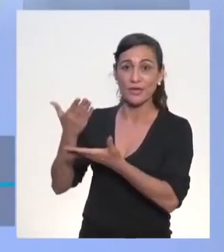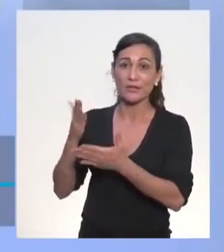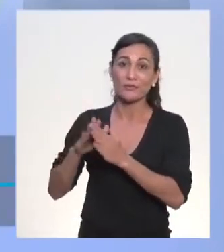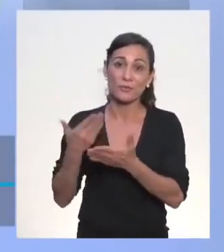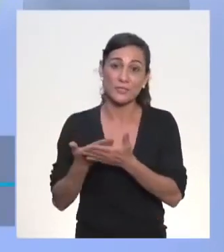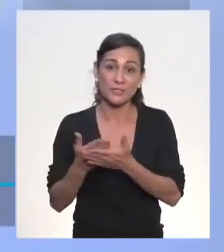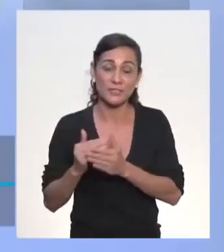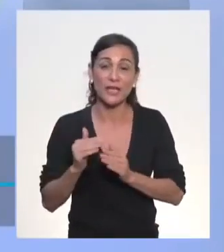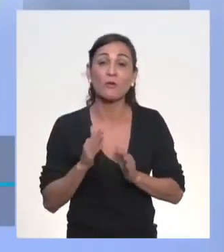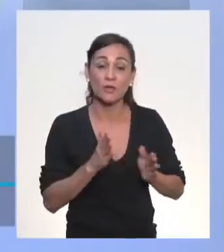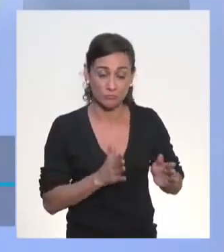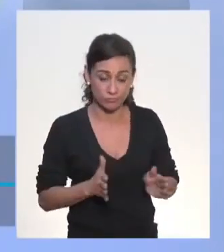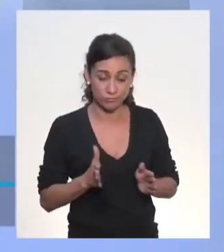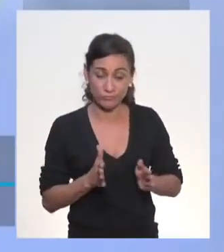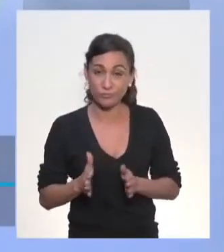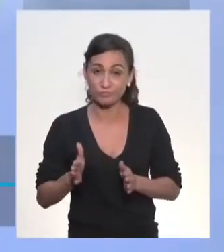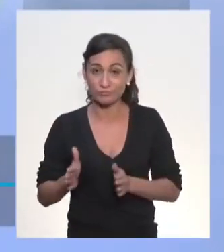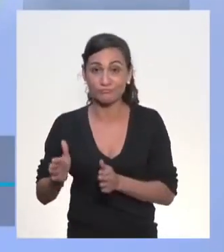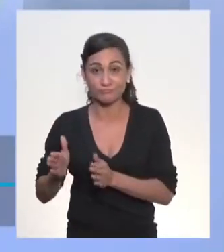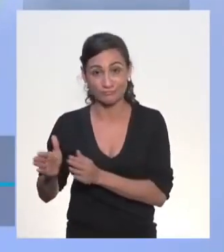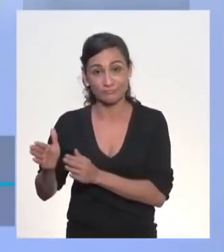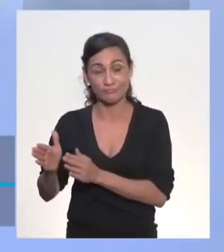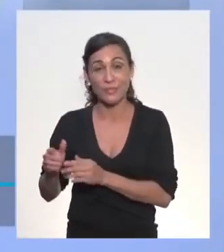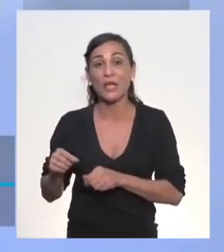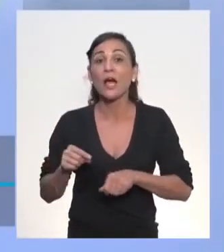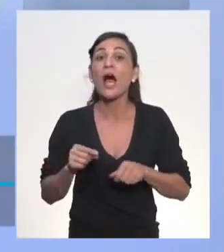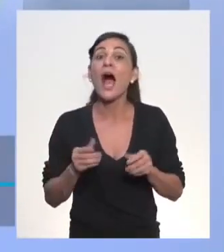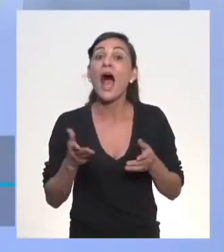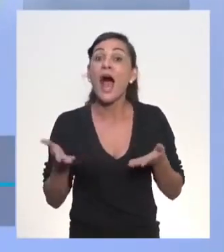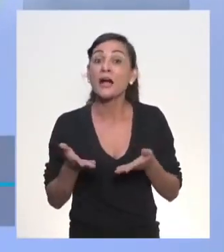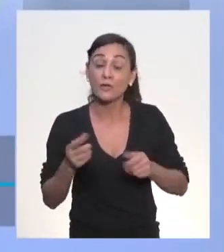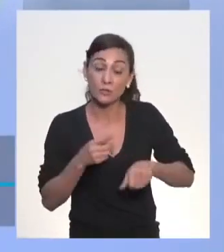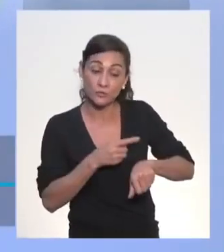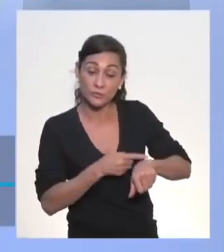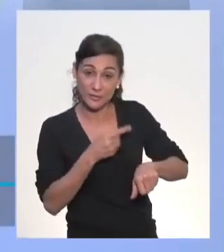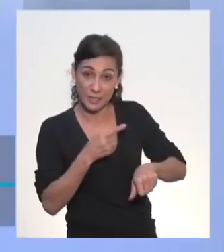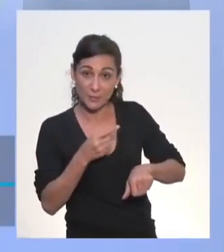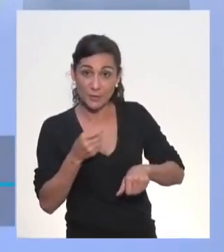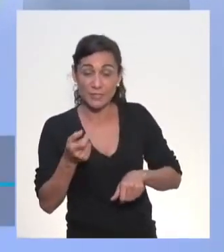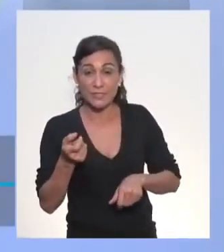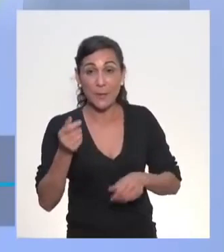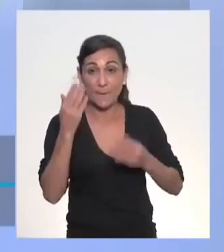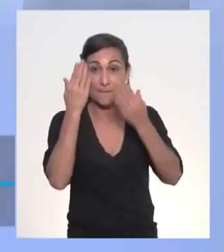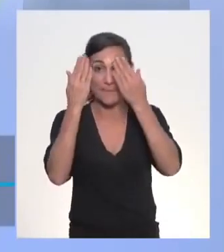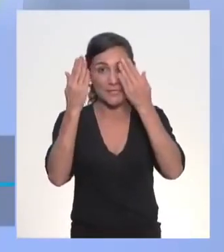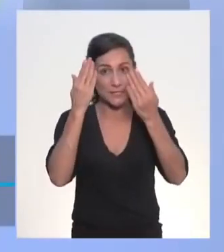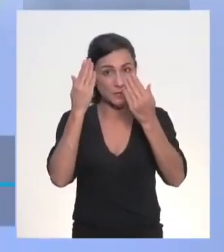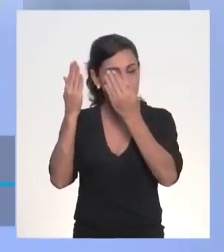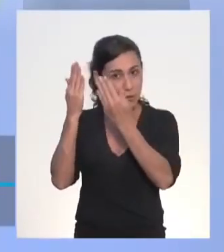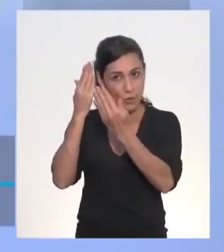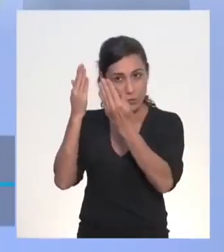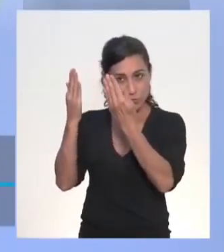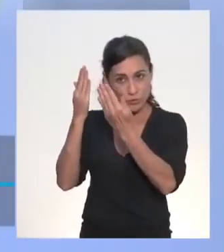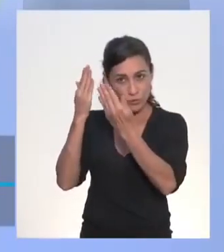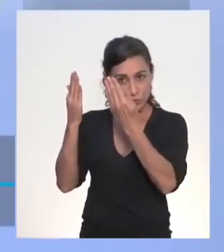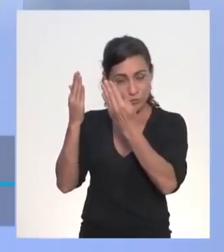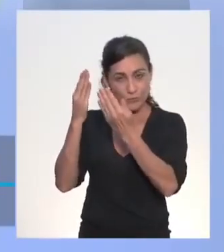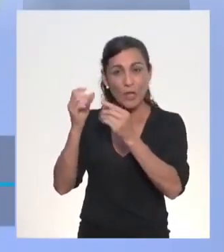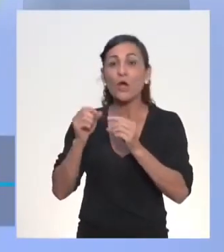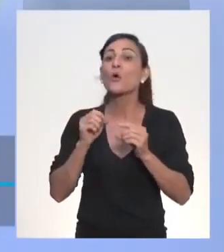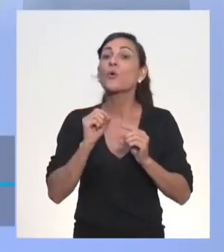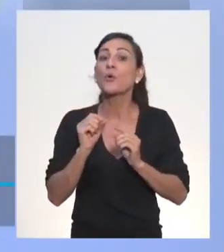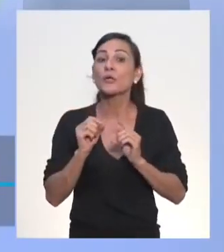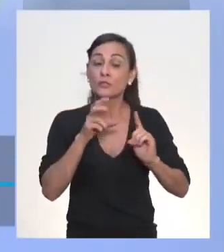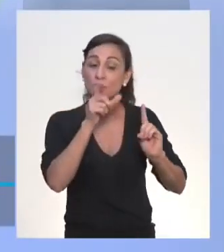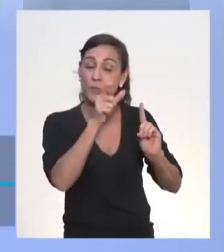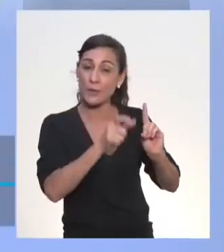é cronológico. Agora, o tempo pode ser psicológico quando o personagem ele tem muito